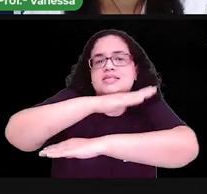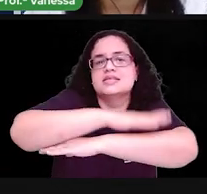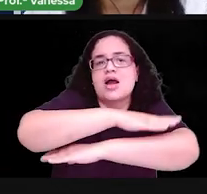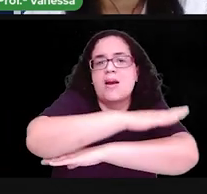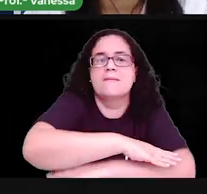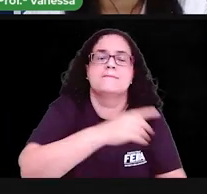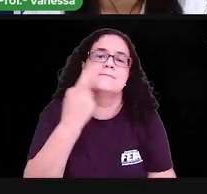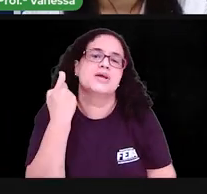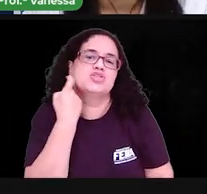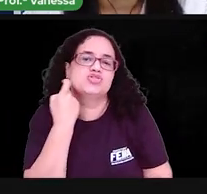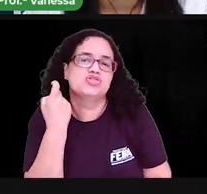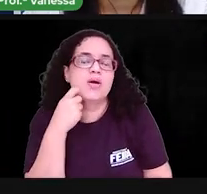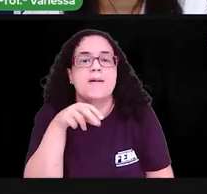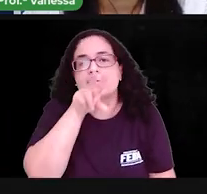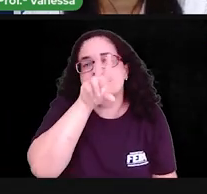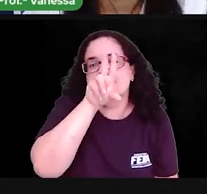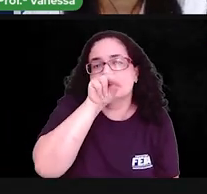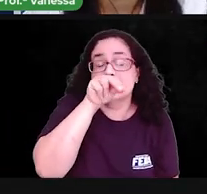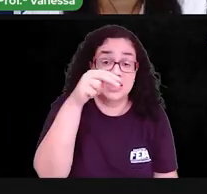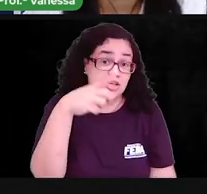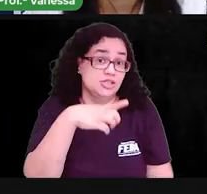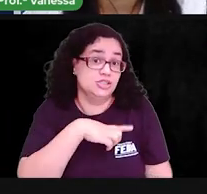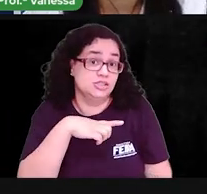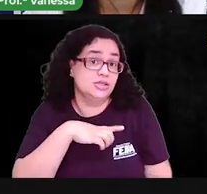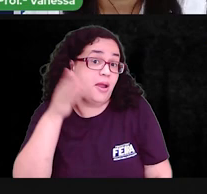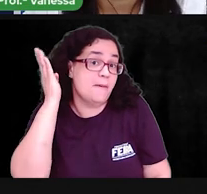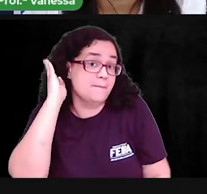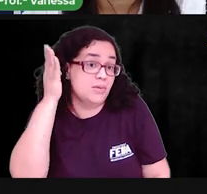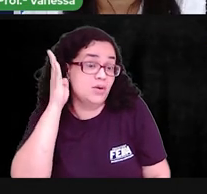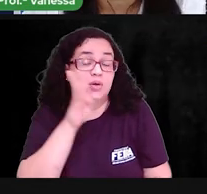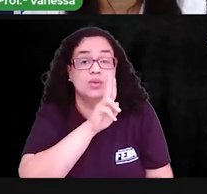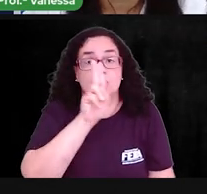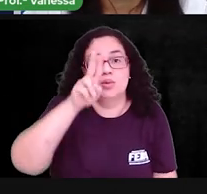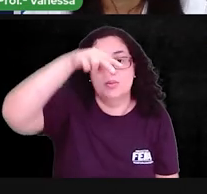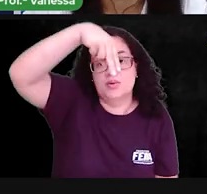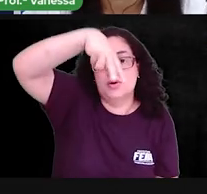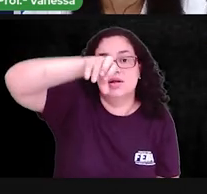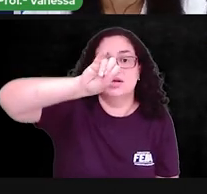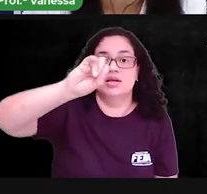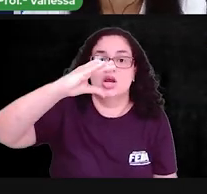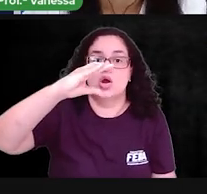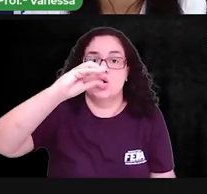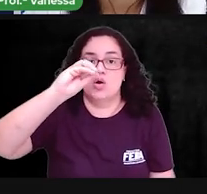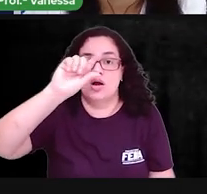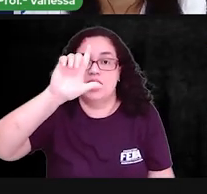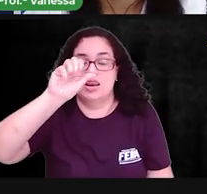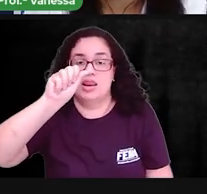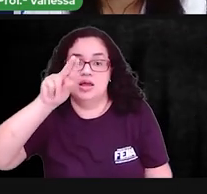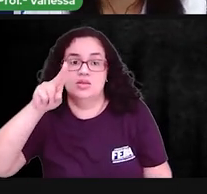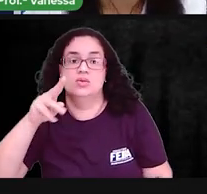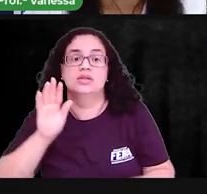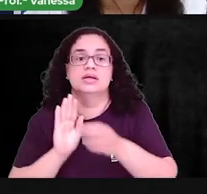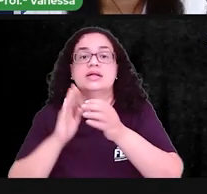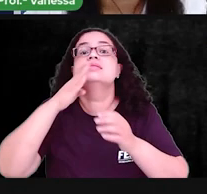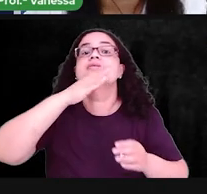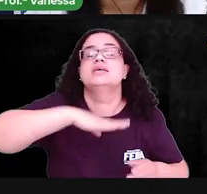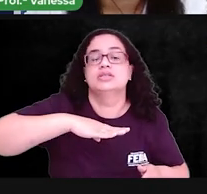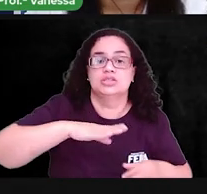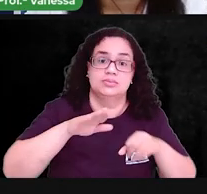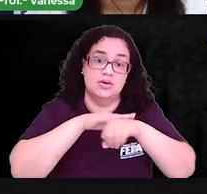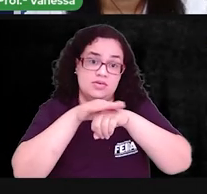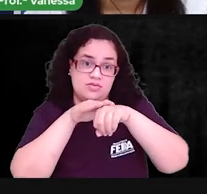Peixinhos pratinhos tinha até um bumbum chamado Nicolau que toda a tarde aparecia para conversar com